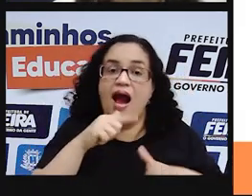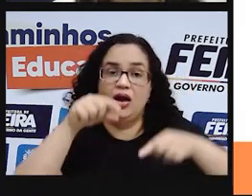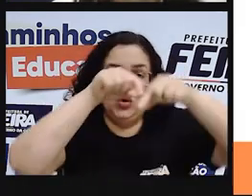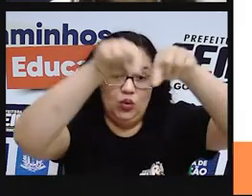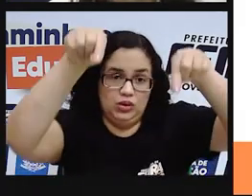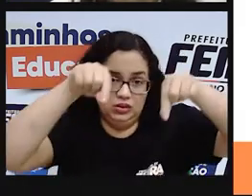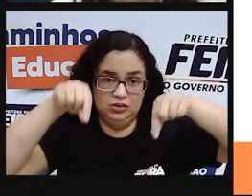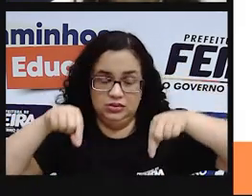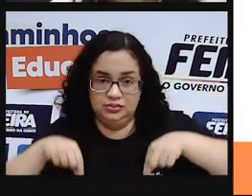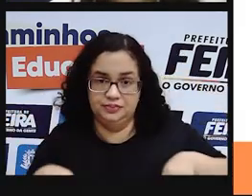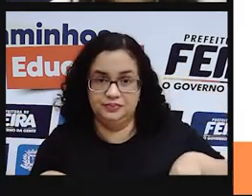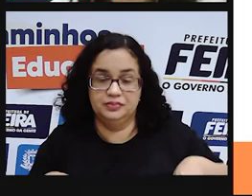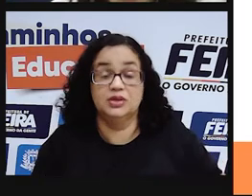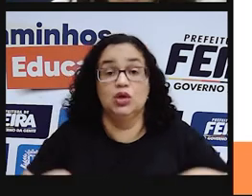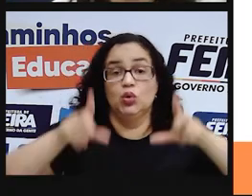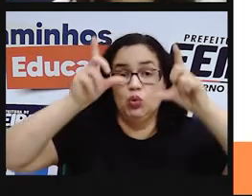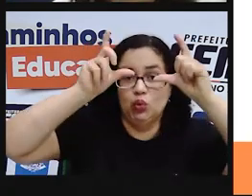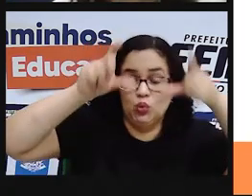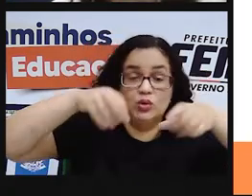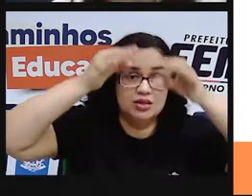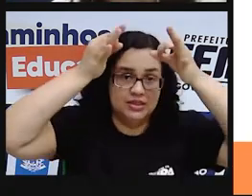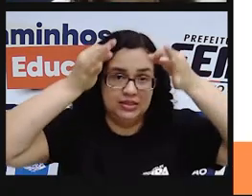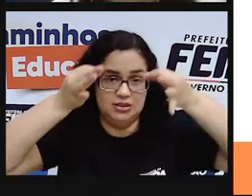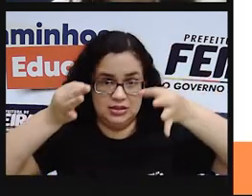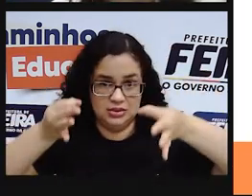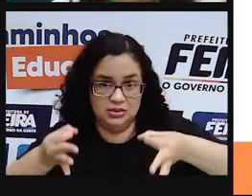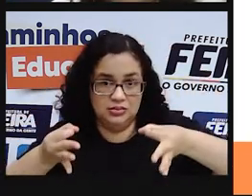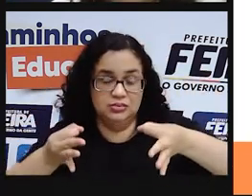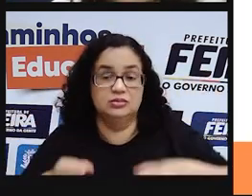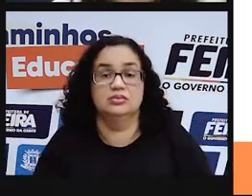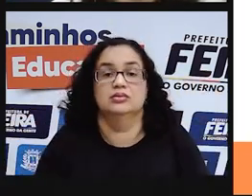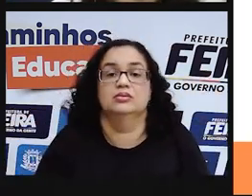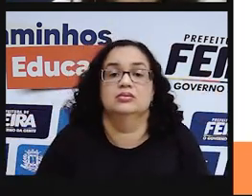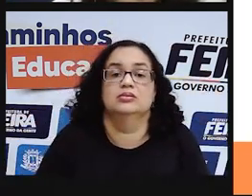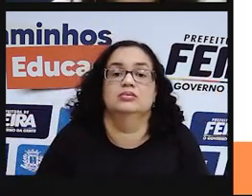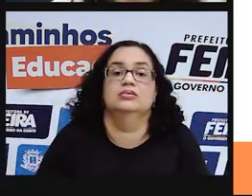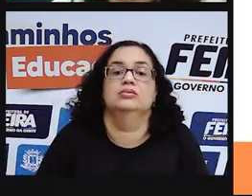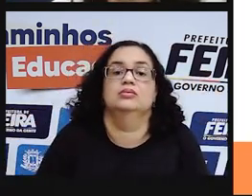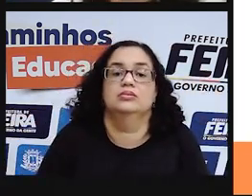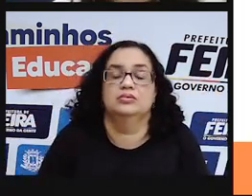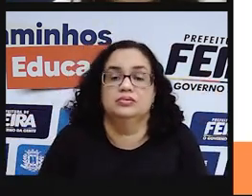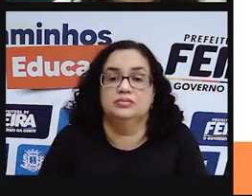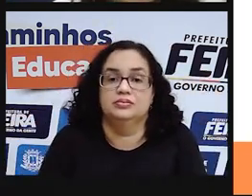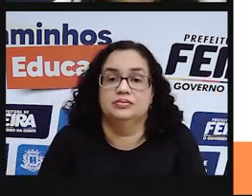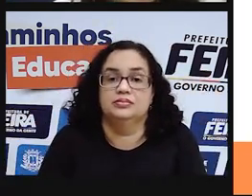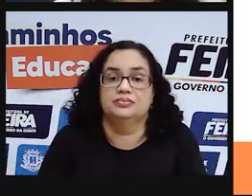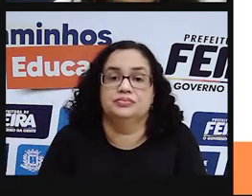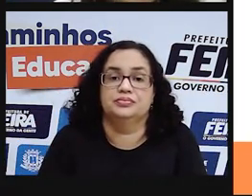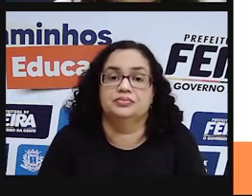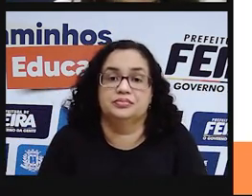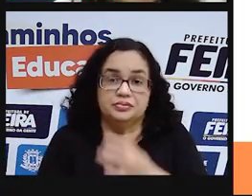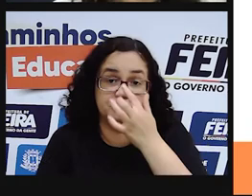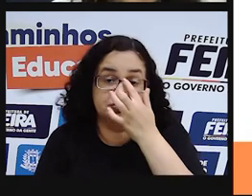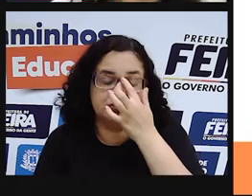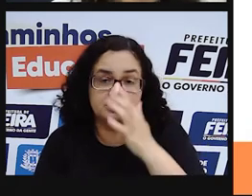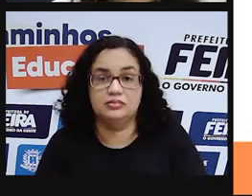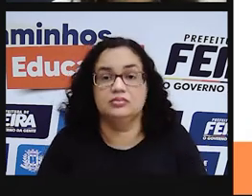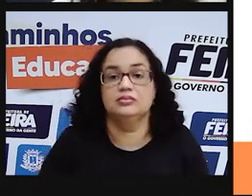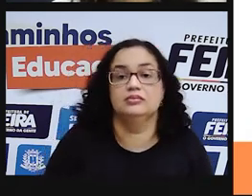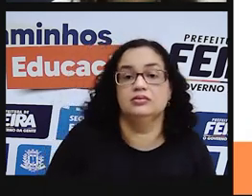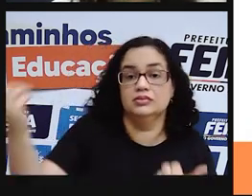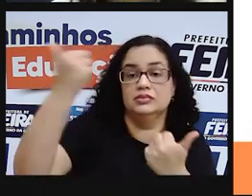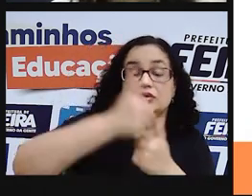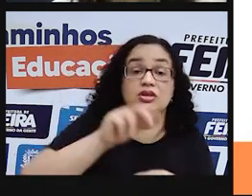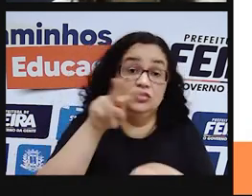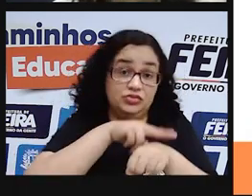destinados ao lugar correto e o lugar correto não são as Lagoas e